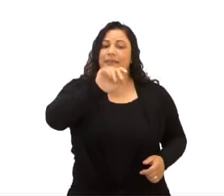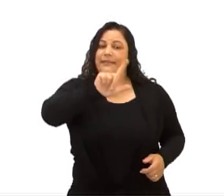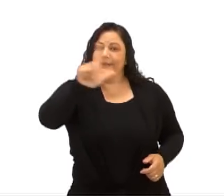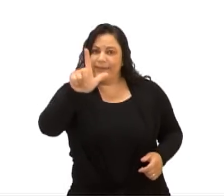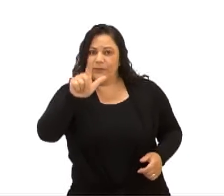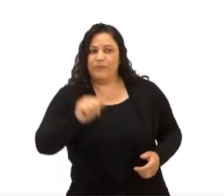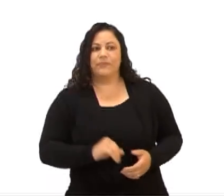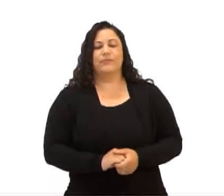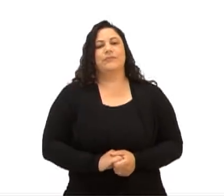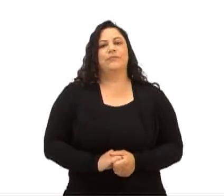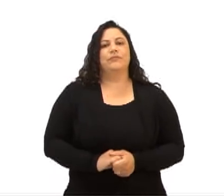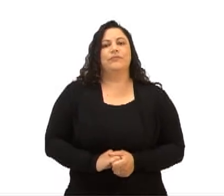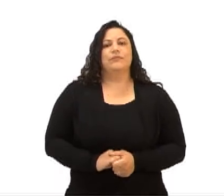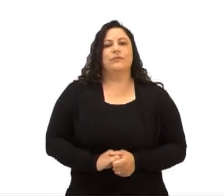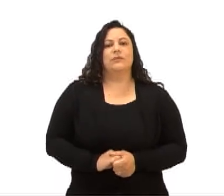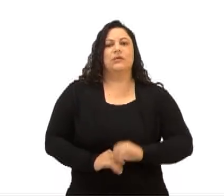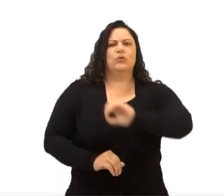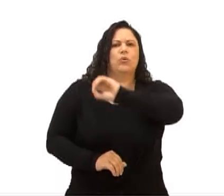leste